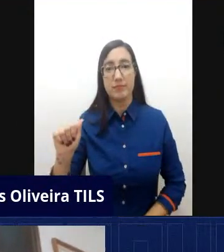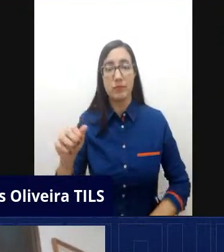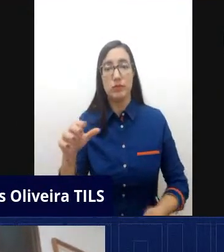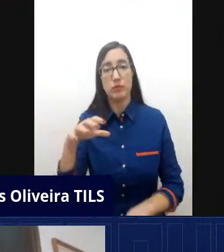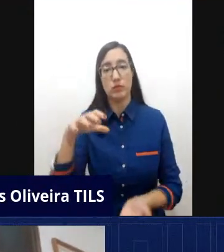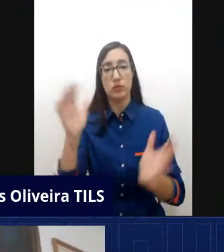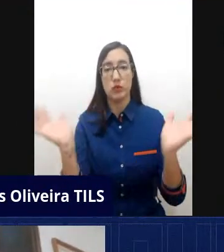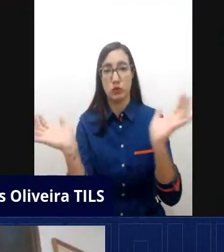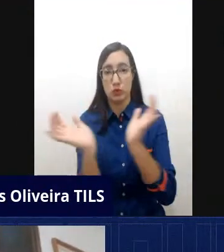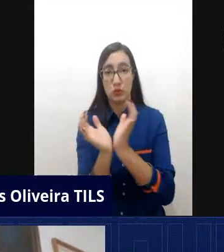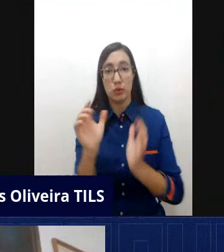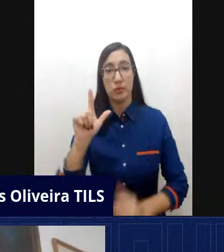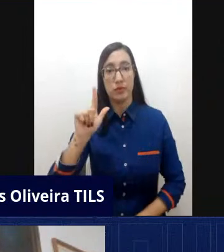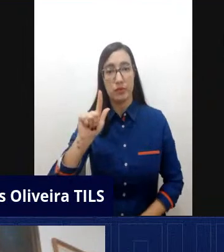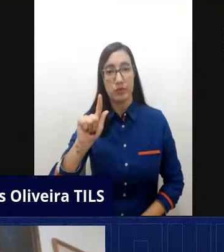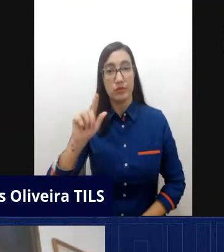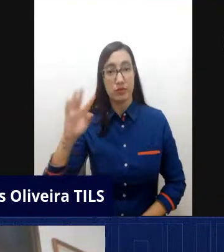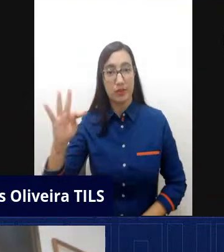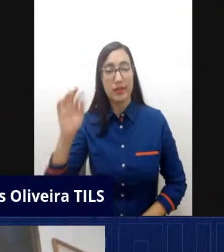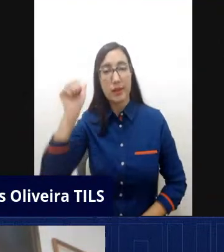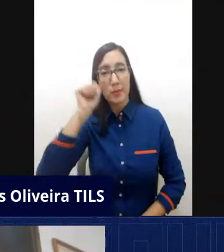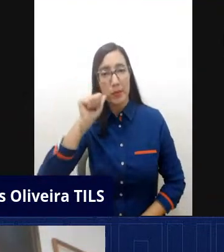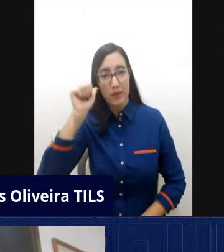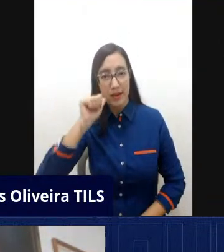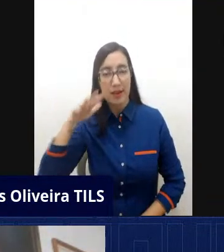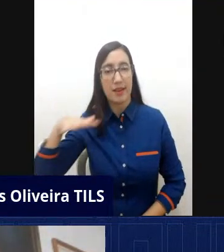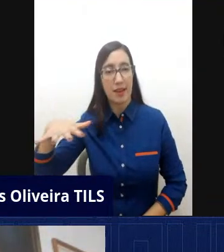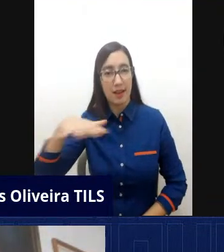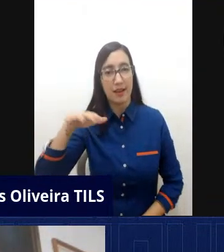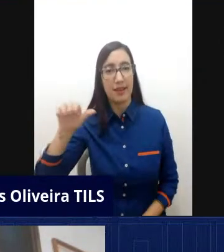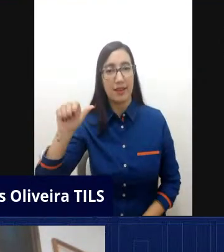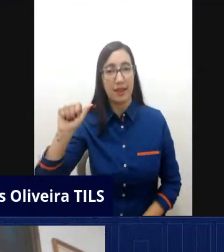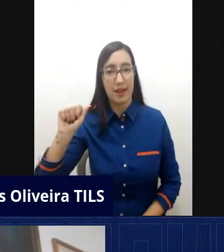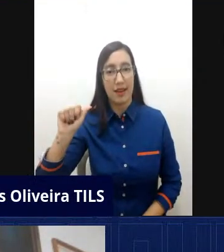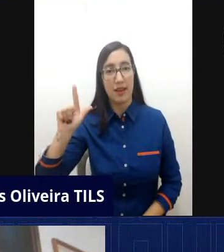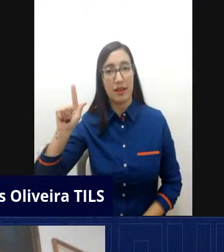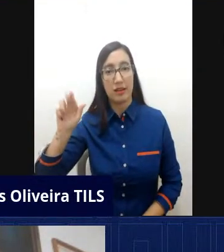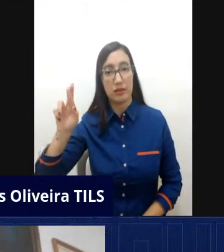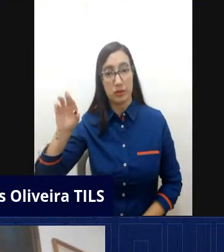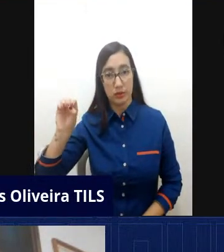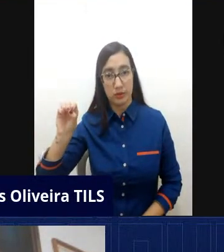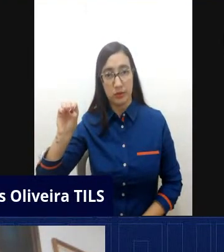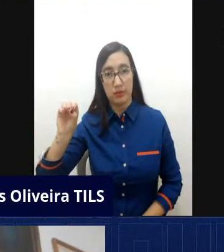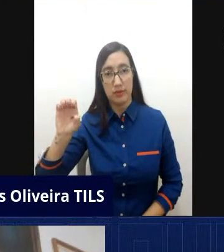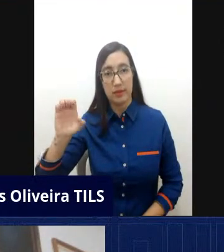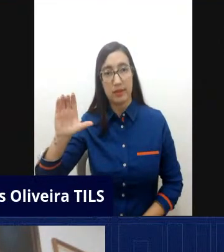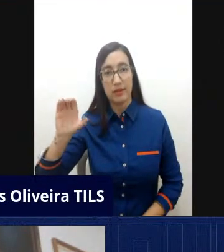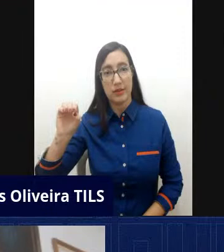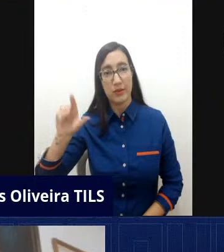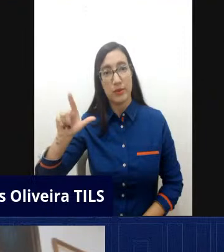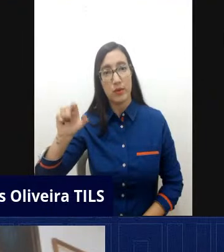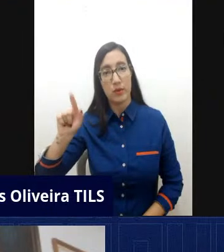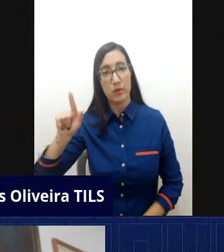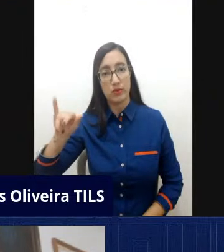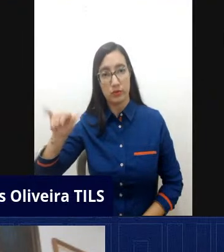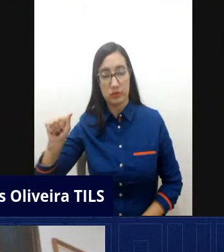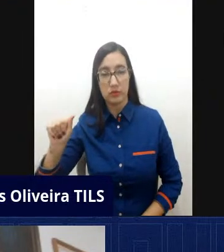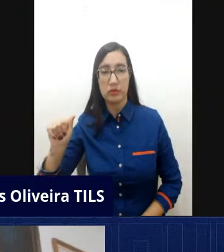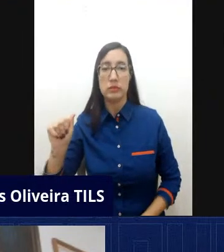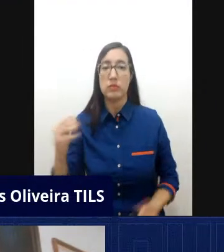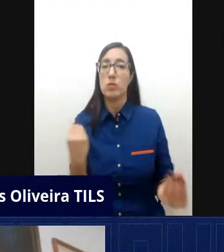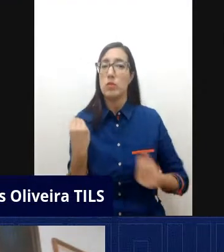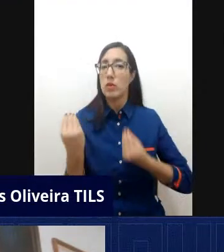Articulação Nacional de Agroecologia. Então, o tema, né, dessa live é divisão justa do trabalho e combate à